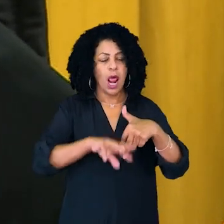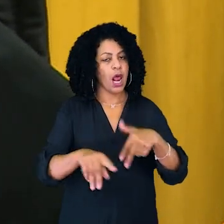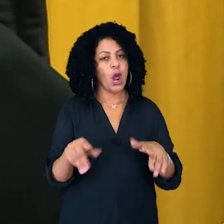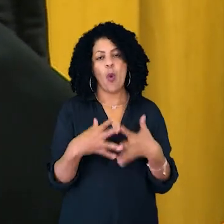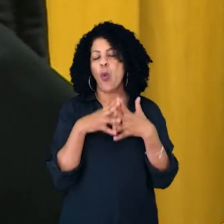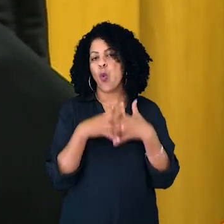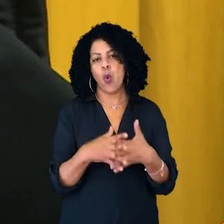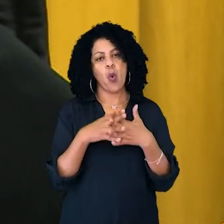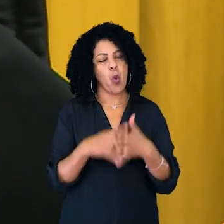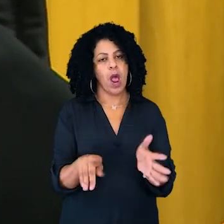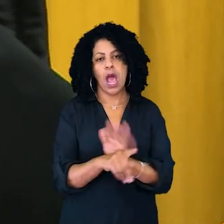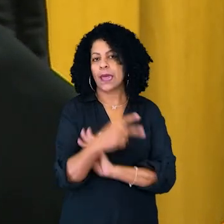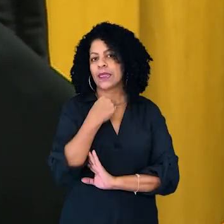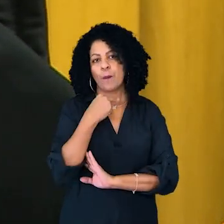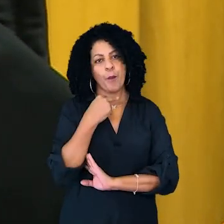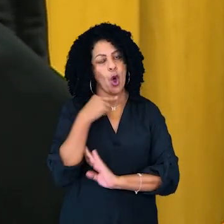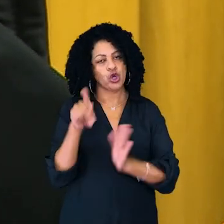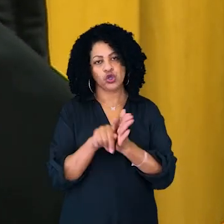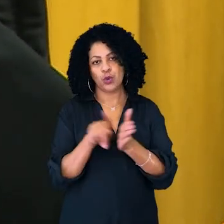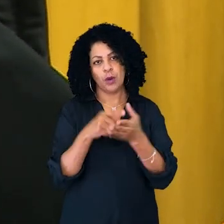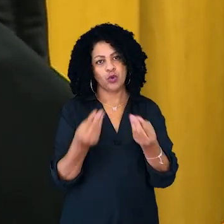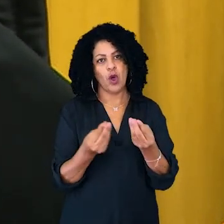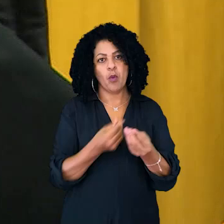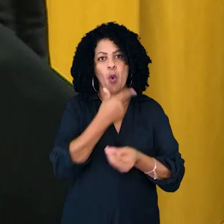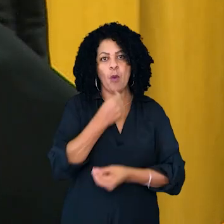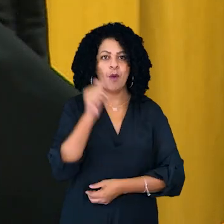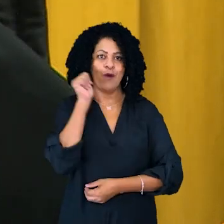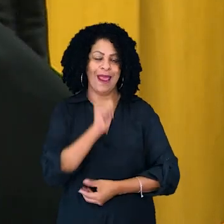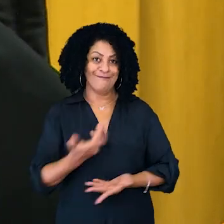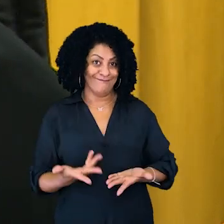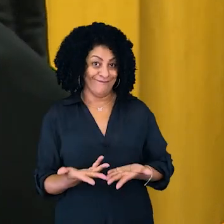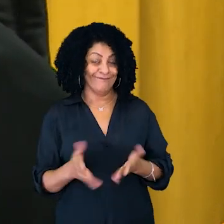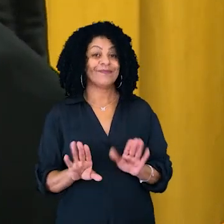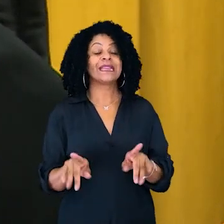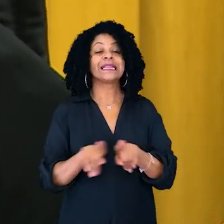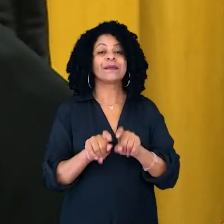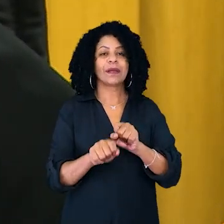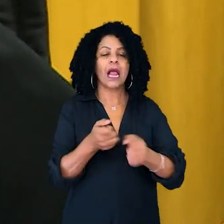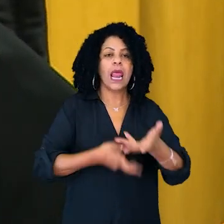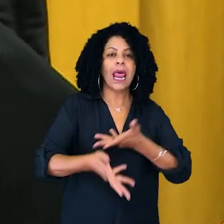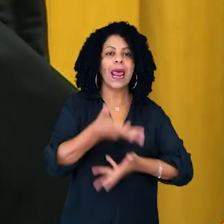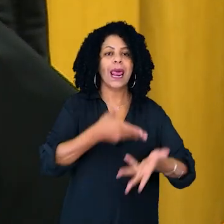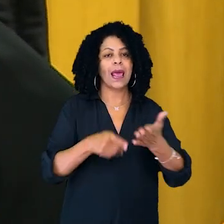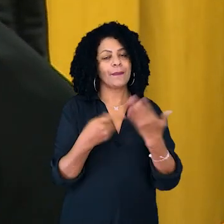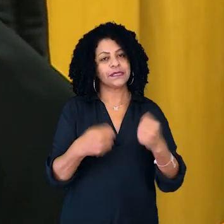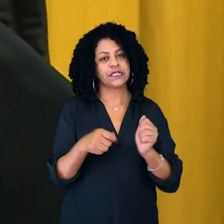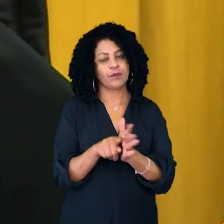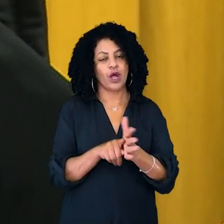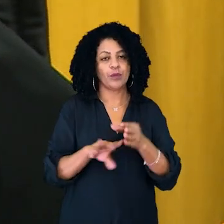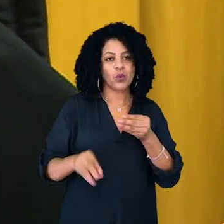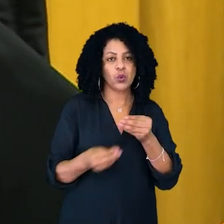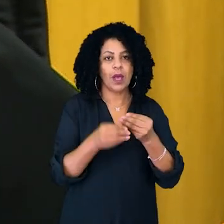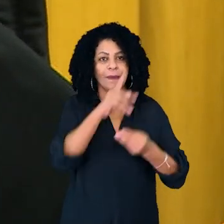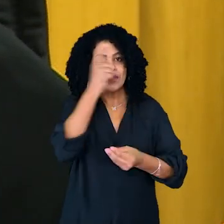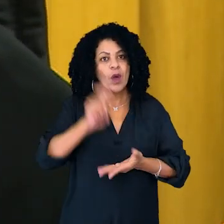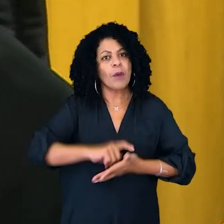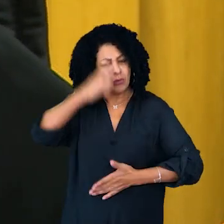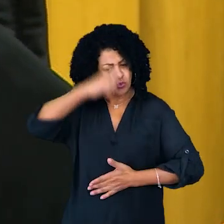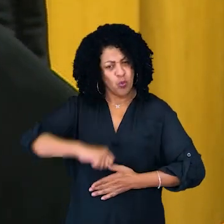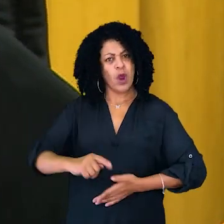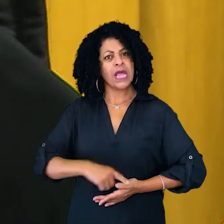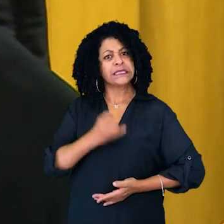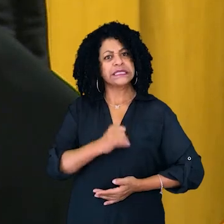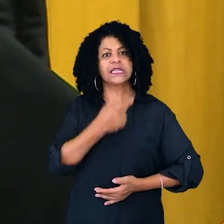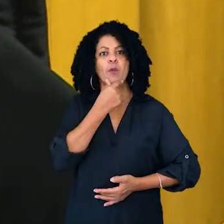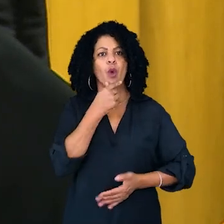se confunde com sexualidade ou orientação sexual, enquanto a primeira está relacionada a como uma pessoa se identifica e